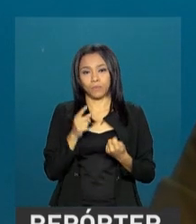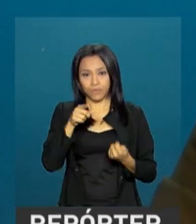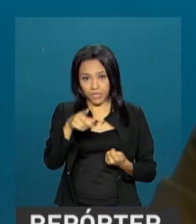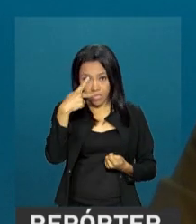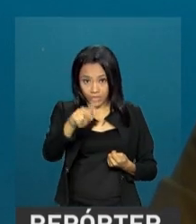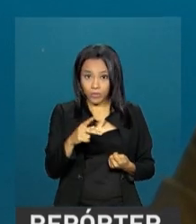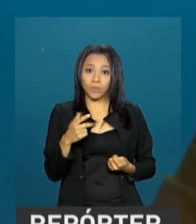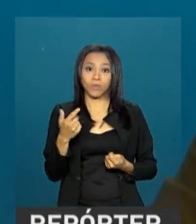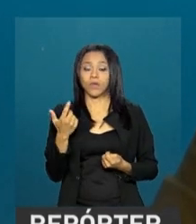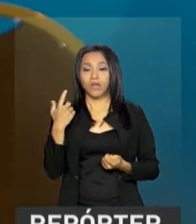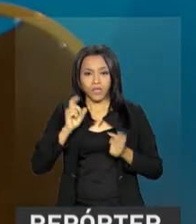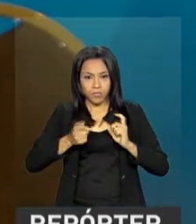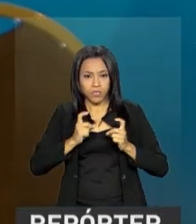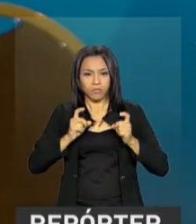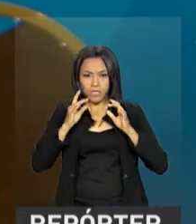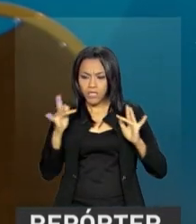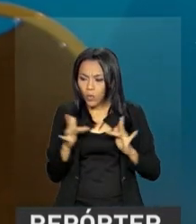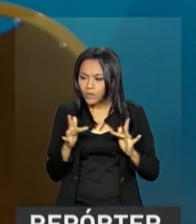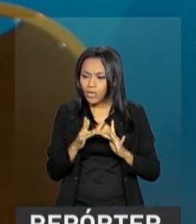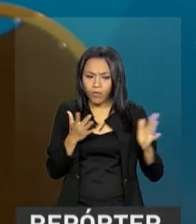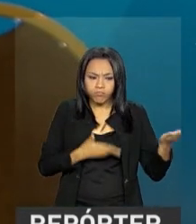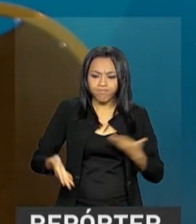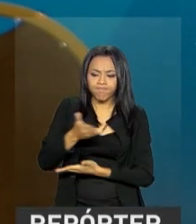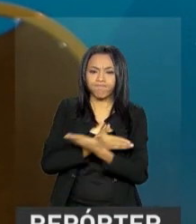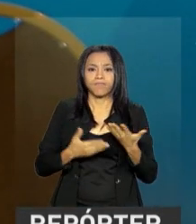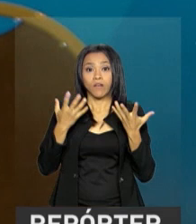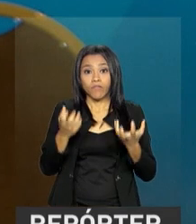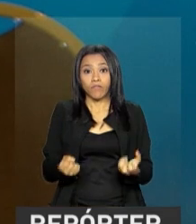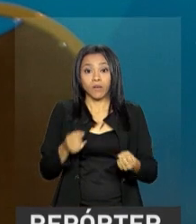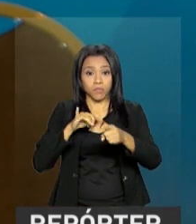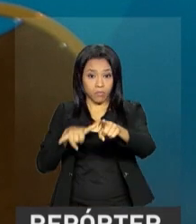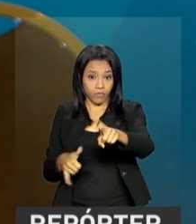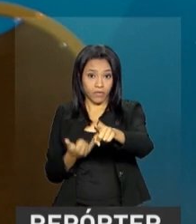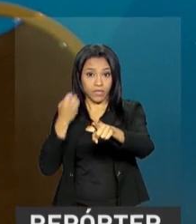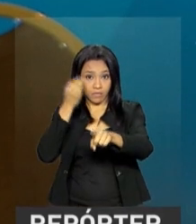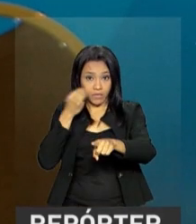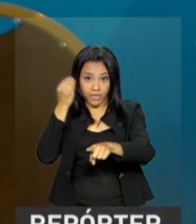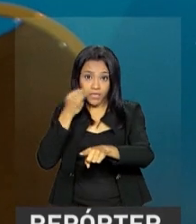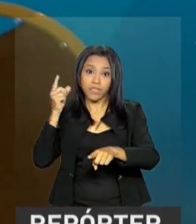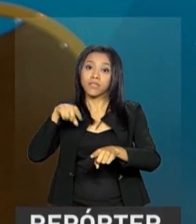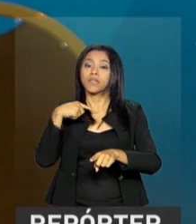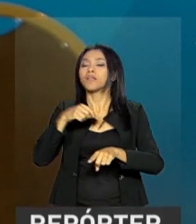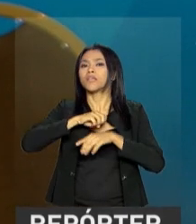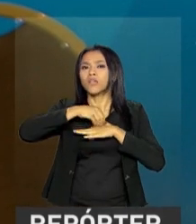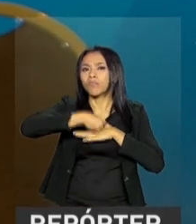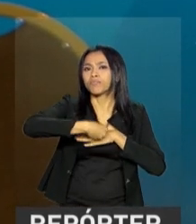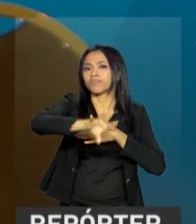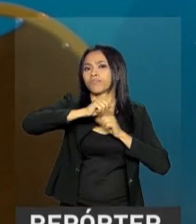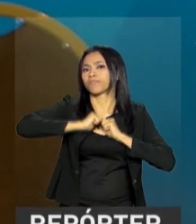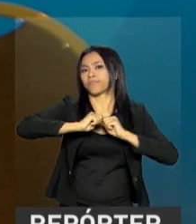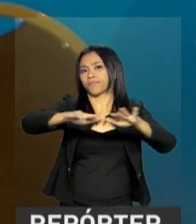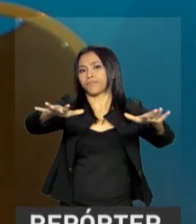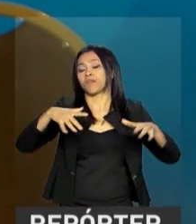ser feita de forma integrada. Vamos aproveitar as experiências, replicar e vamos unir esforços, porque o